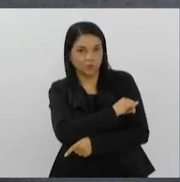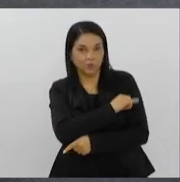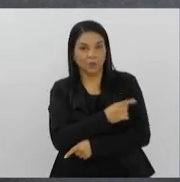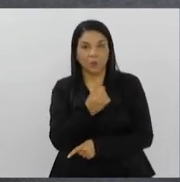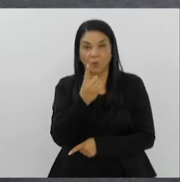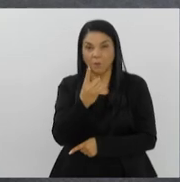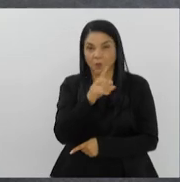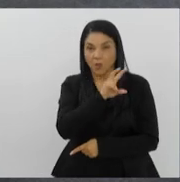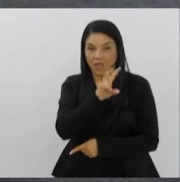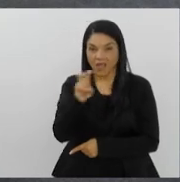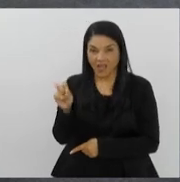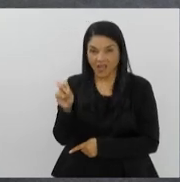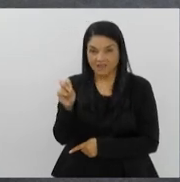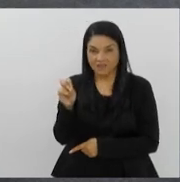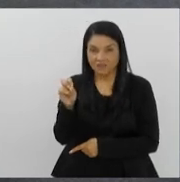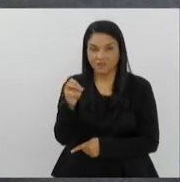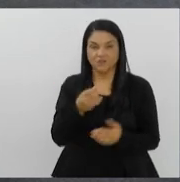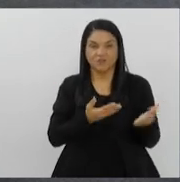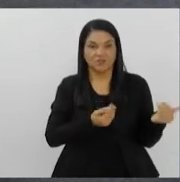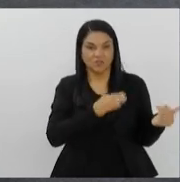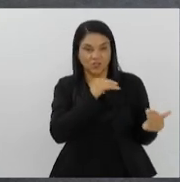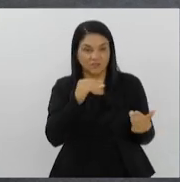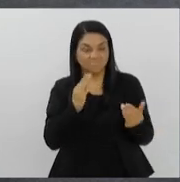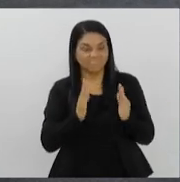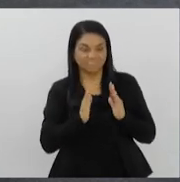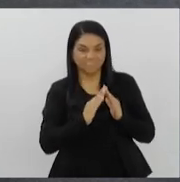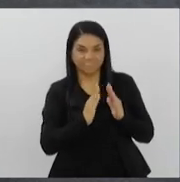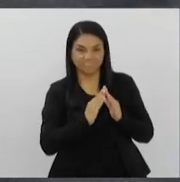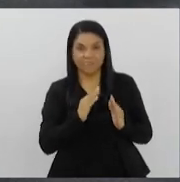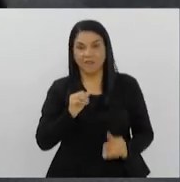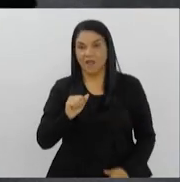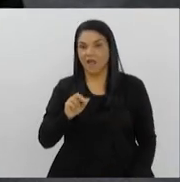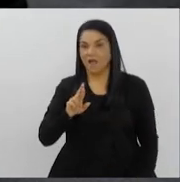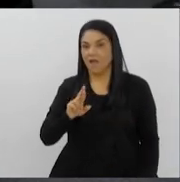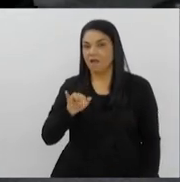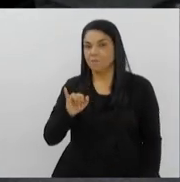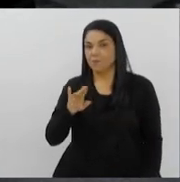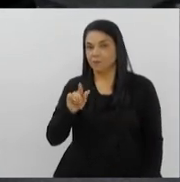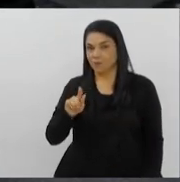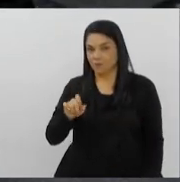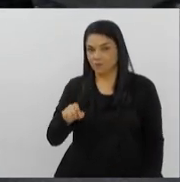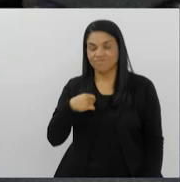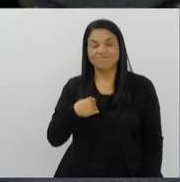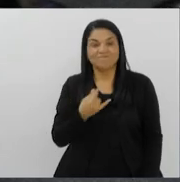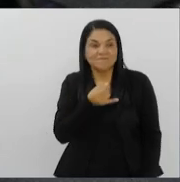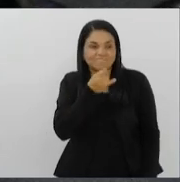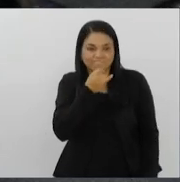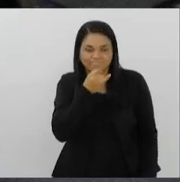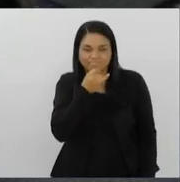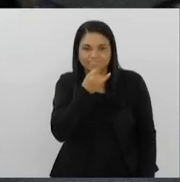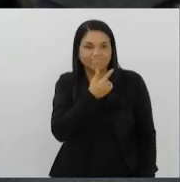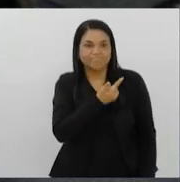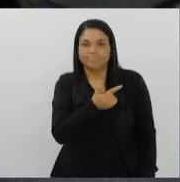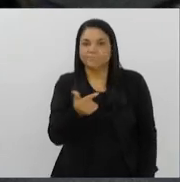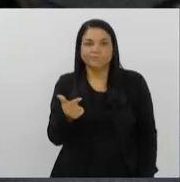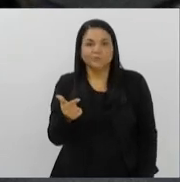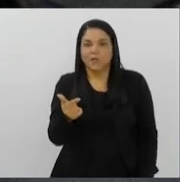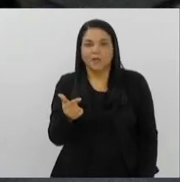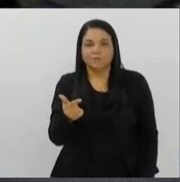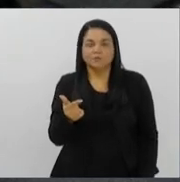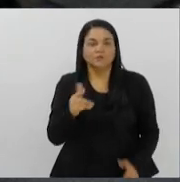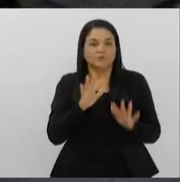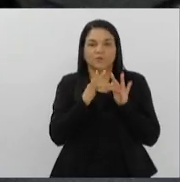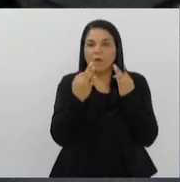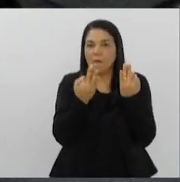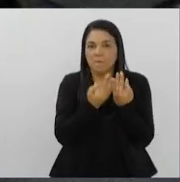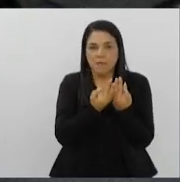e adolescentes vivendo em abrigos, mas nós, infelizmente, não temos a mesma quantidade de famílias